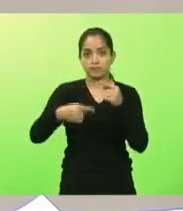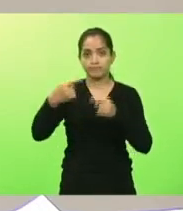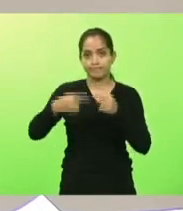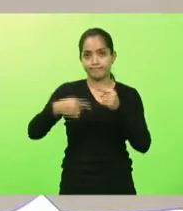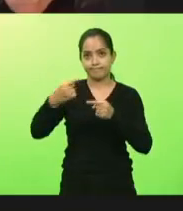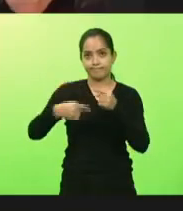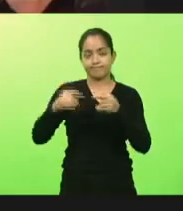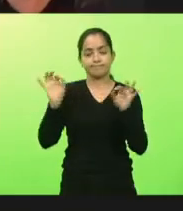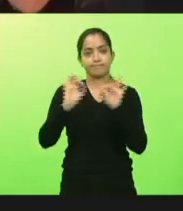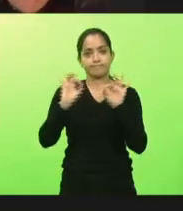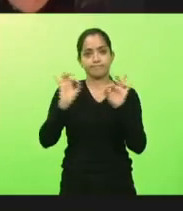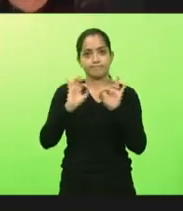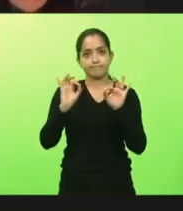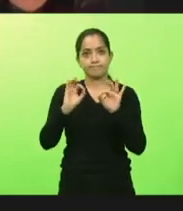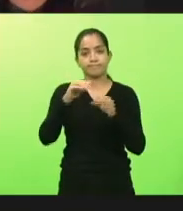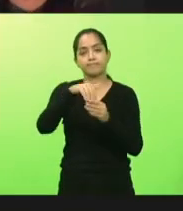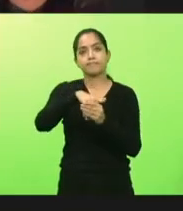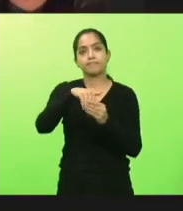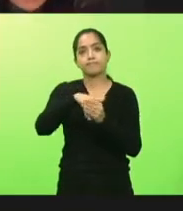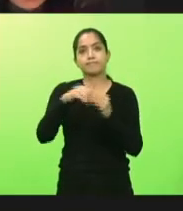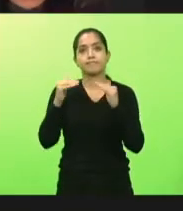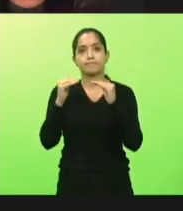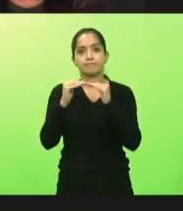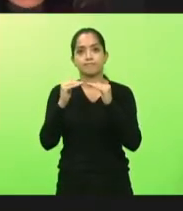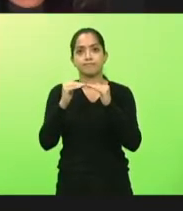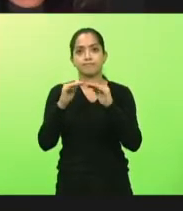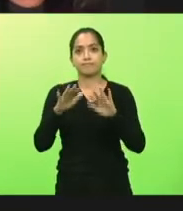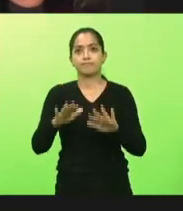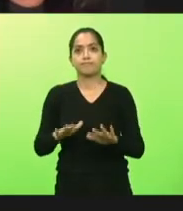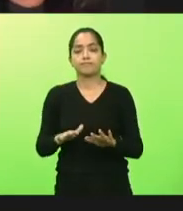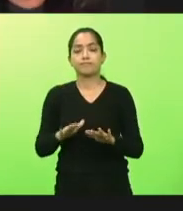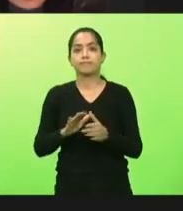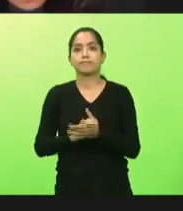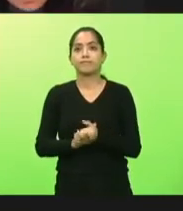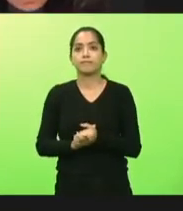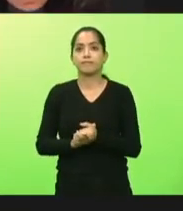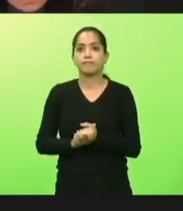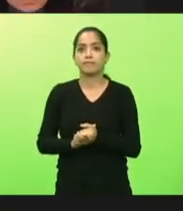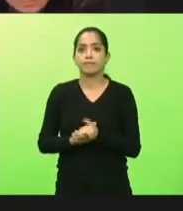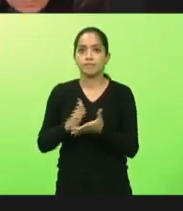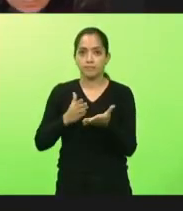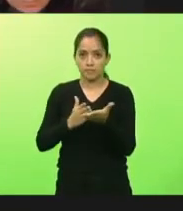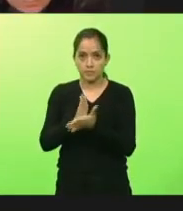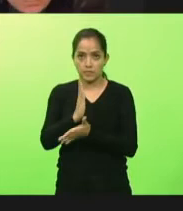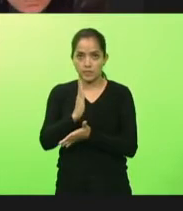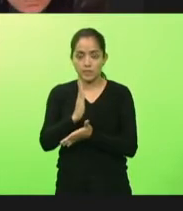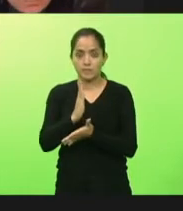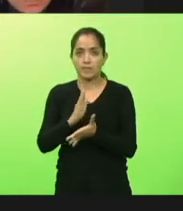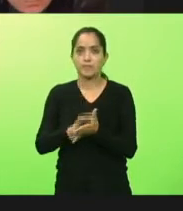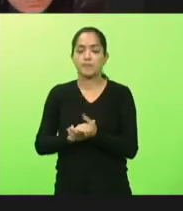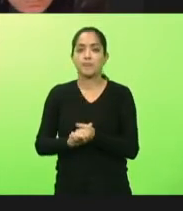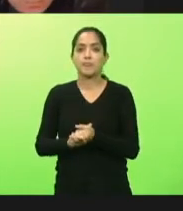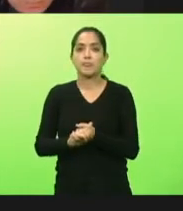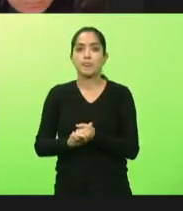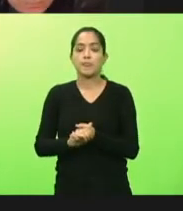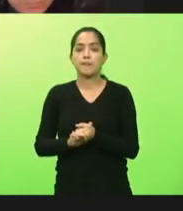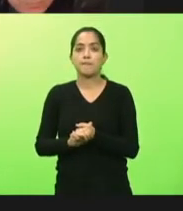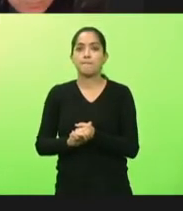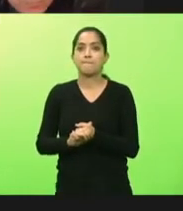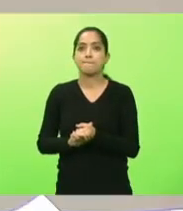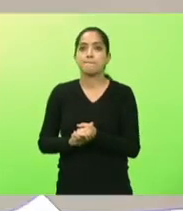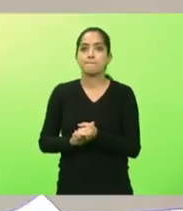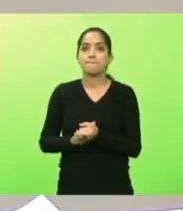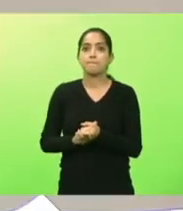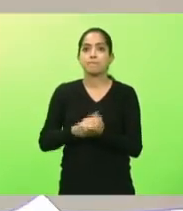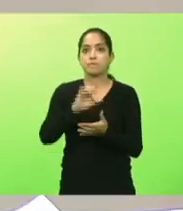Não havendo quem queira discutir, em votação. Deputados que aprovam, permaneçam como se encontram. Aprovado por unanimidade.